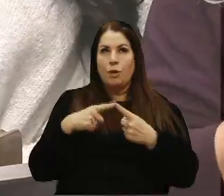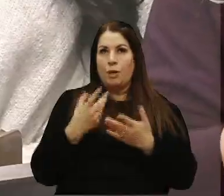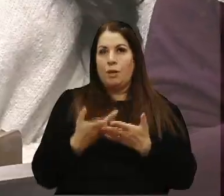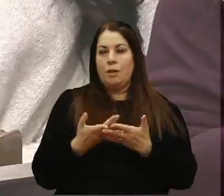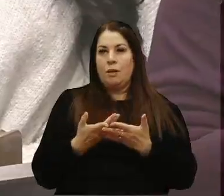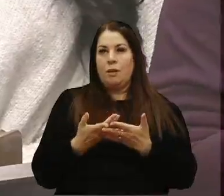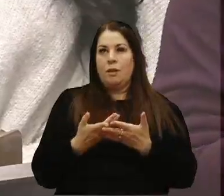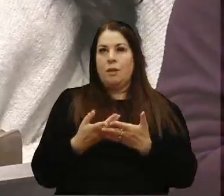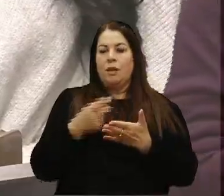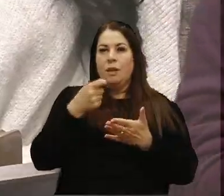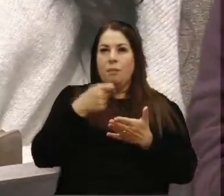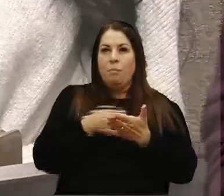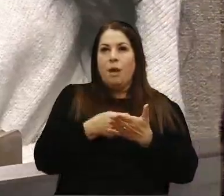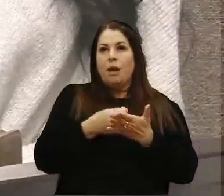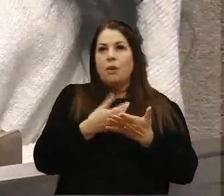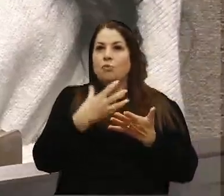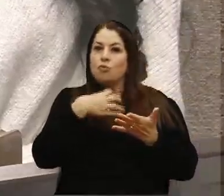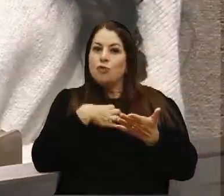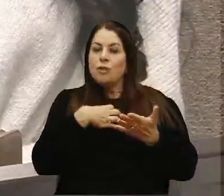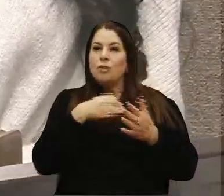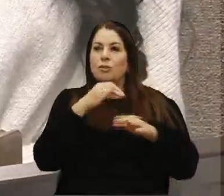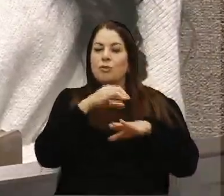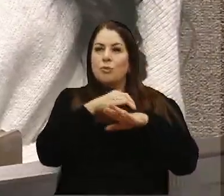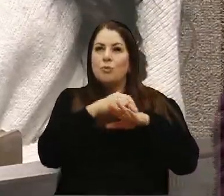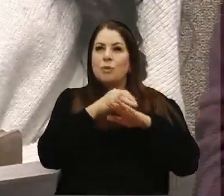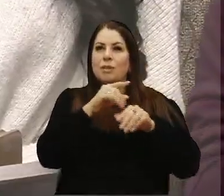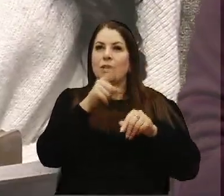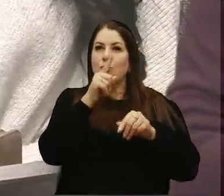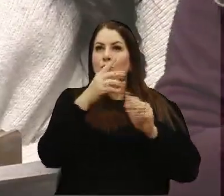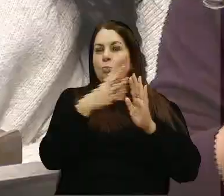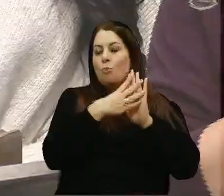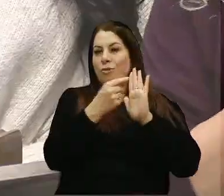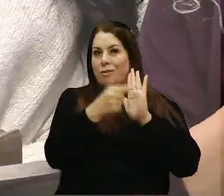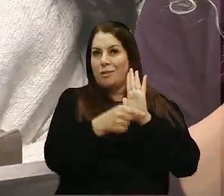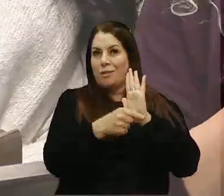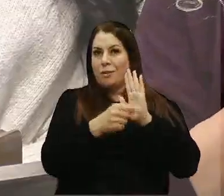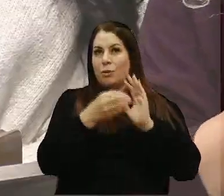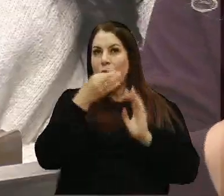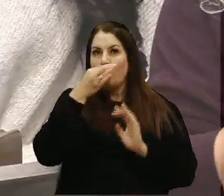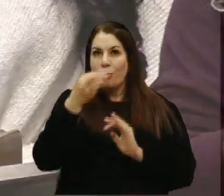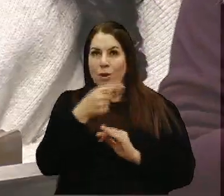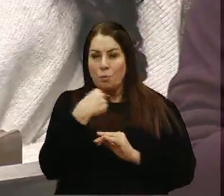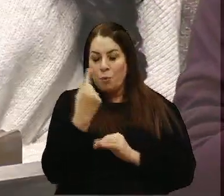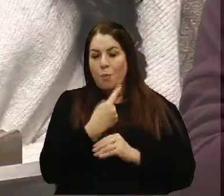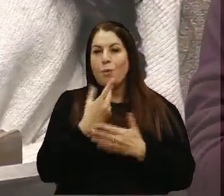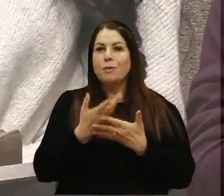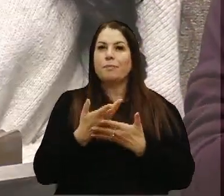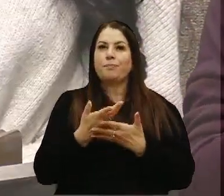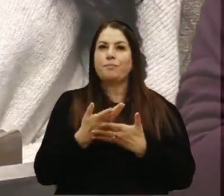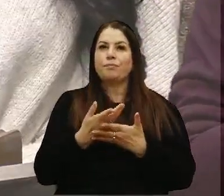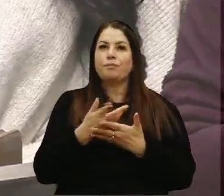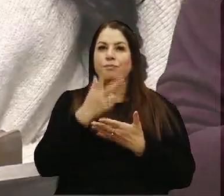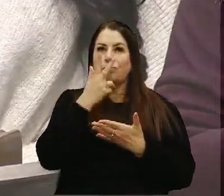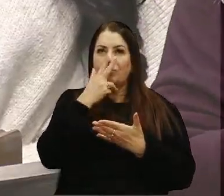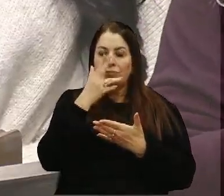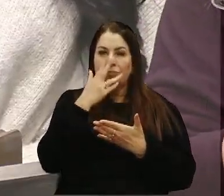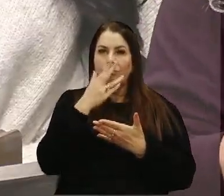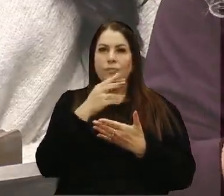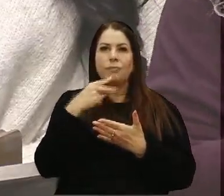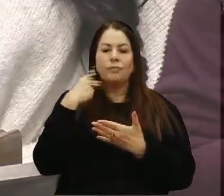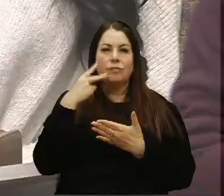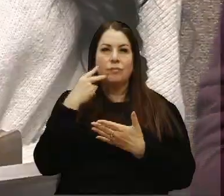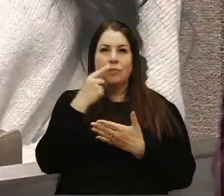gente paga de uma maneira o transporte coletivo, existe um modelo. A nossa sugestão era, conforme, igual a vereadora